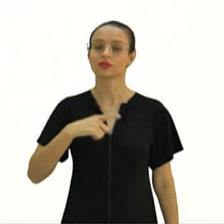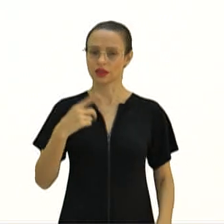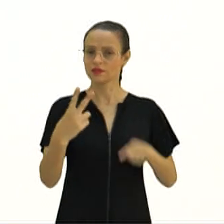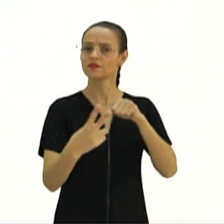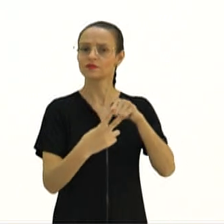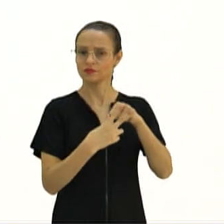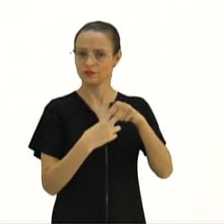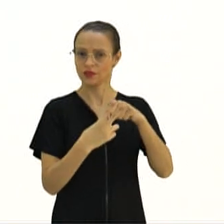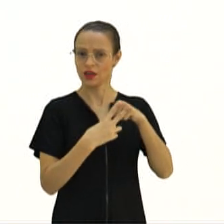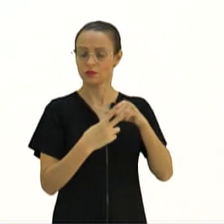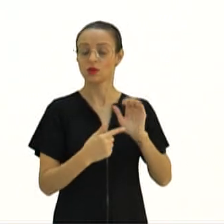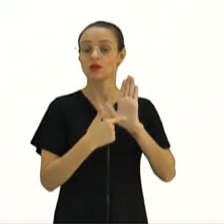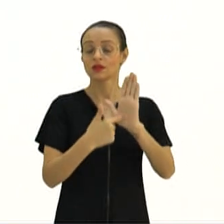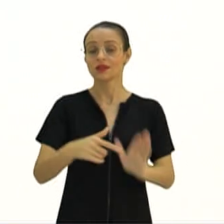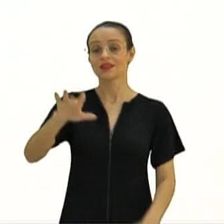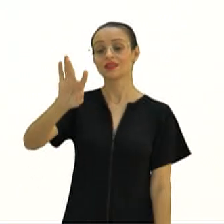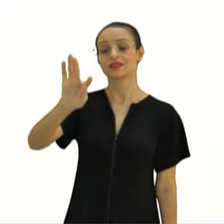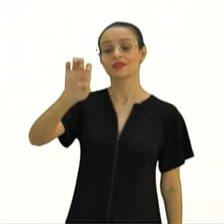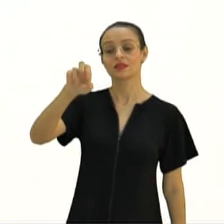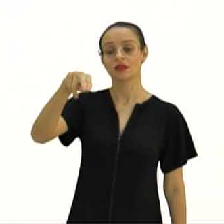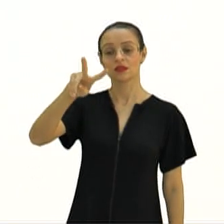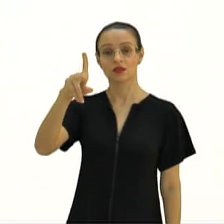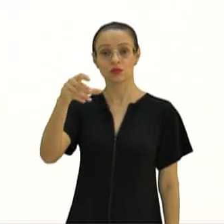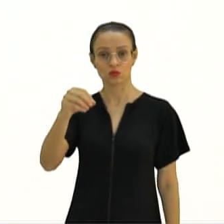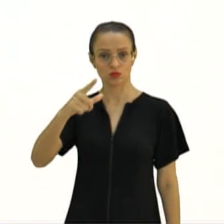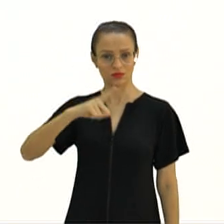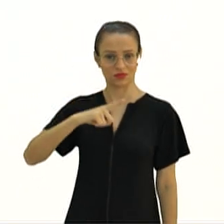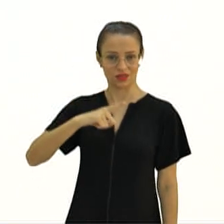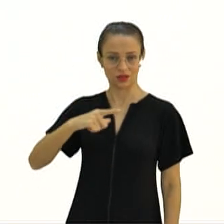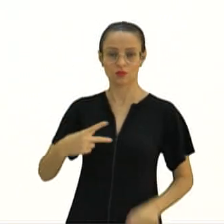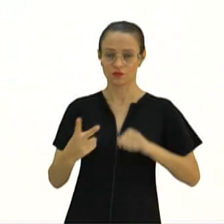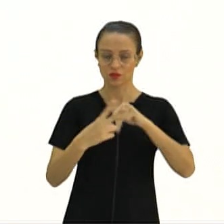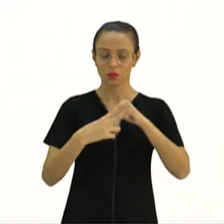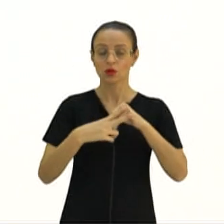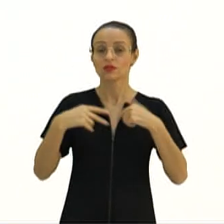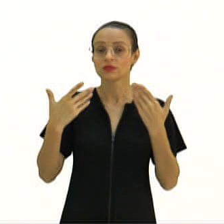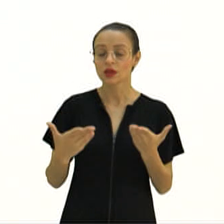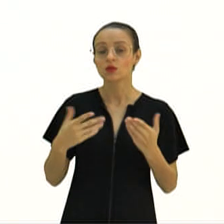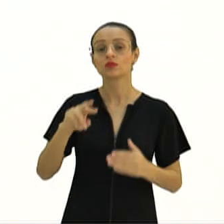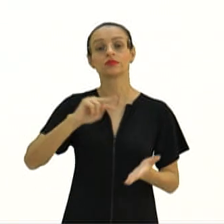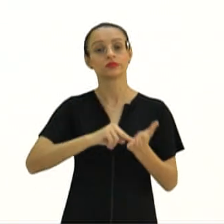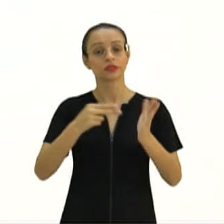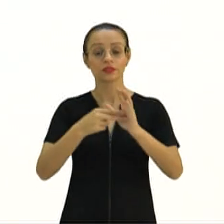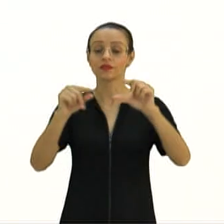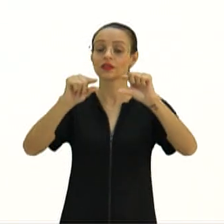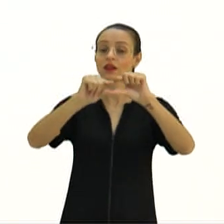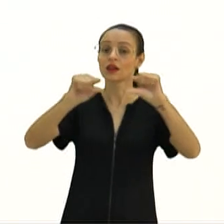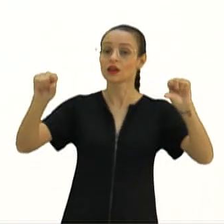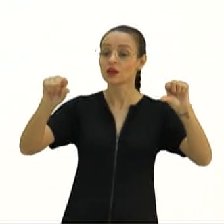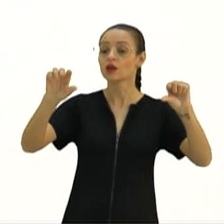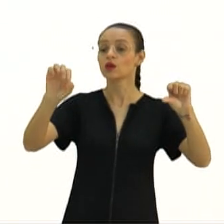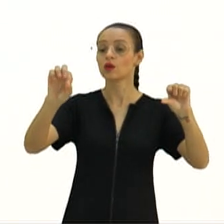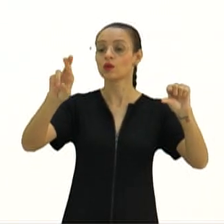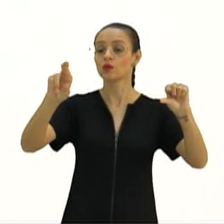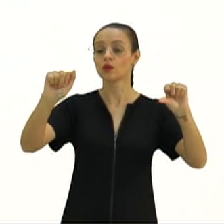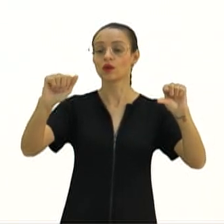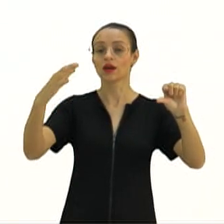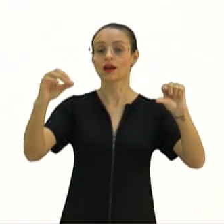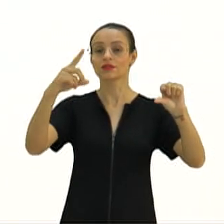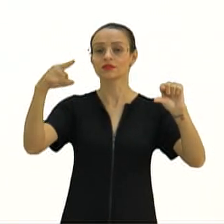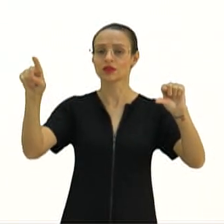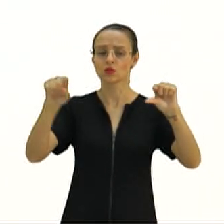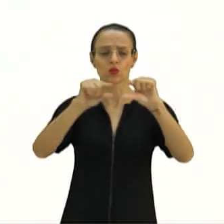verbo em destaque, tenho, o verbo ter. Então, nós temos uma oração, também chamada como oração